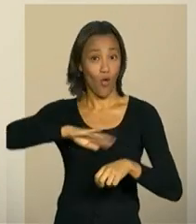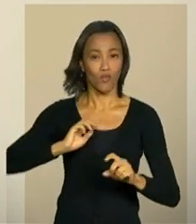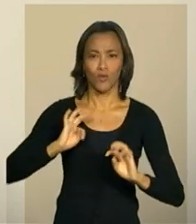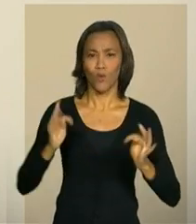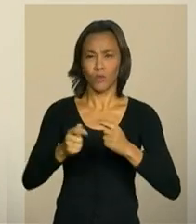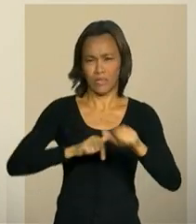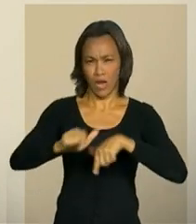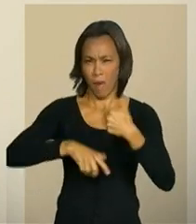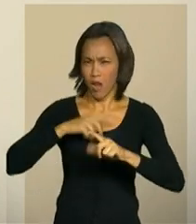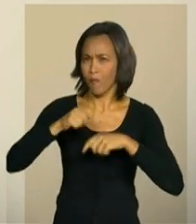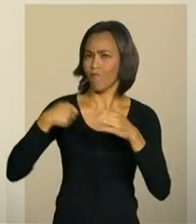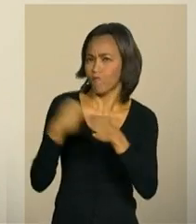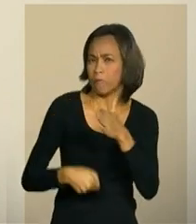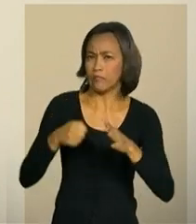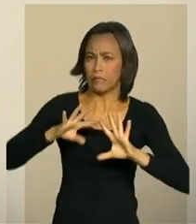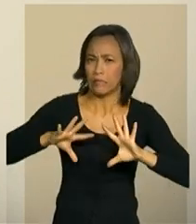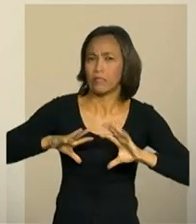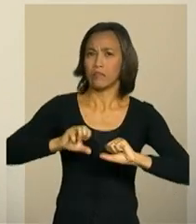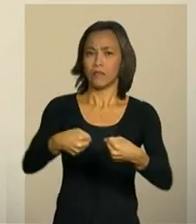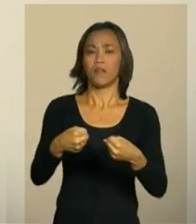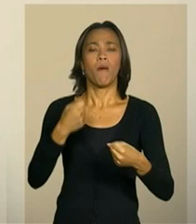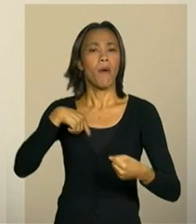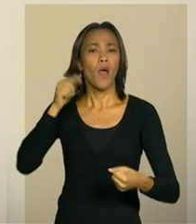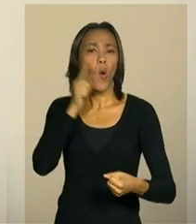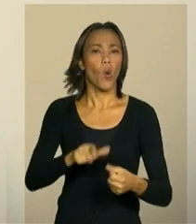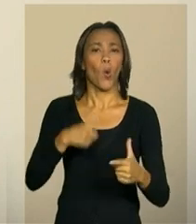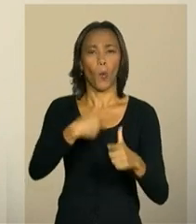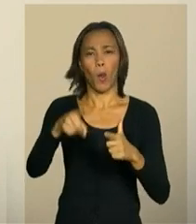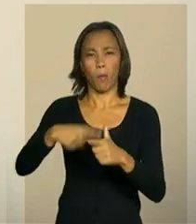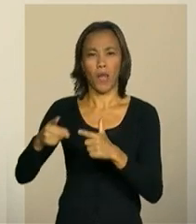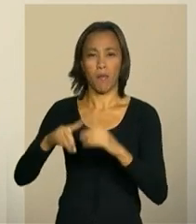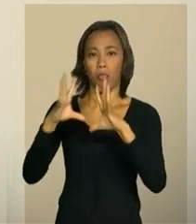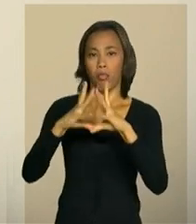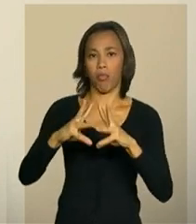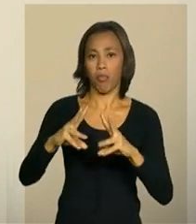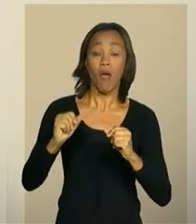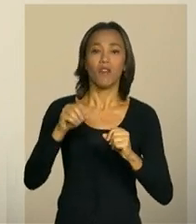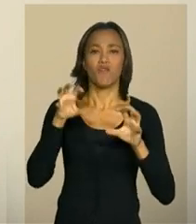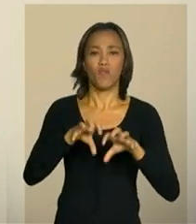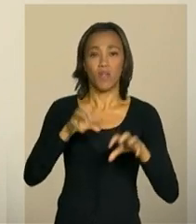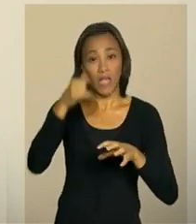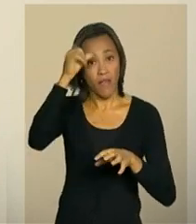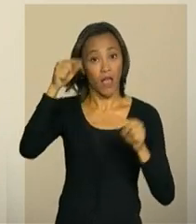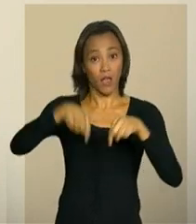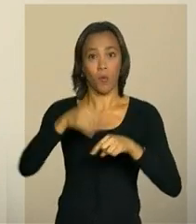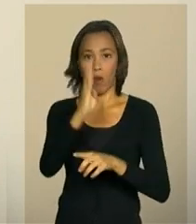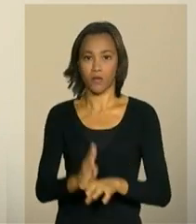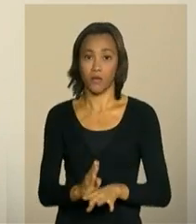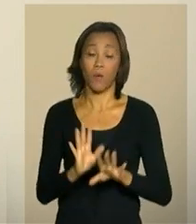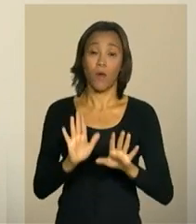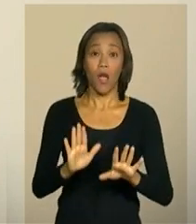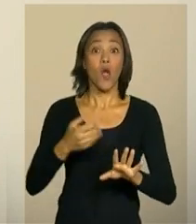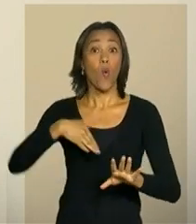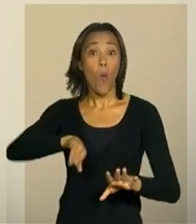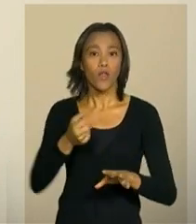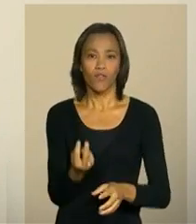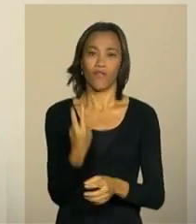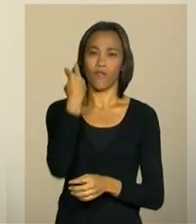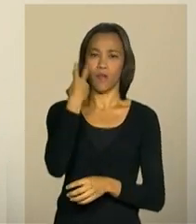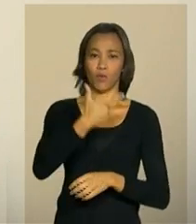com afinco e dedicação para deter os efeitos da crise internacional sobre o nosso país ao olhar